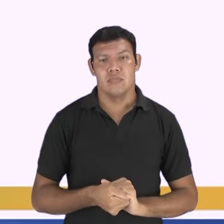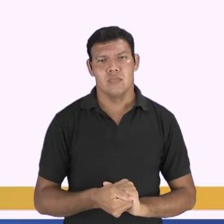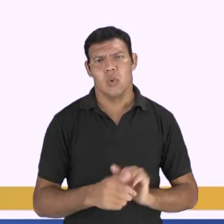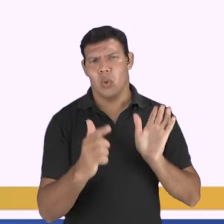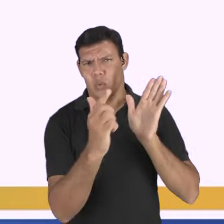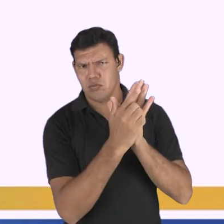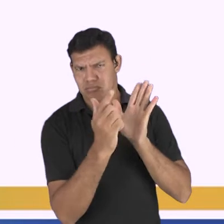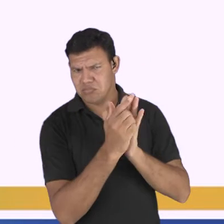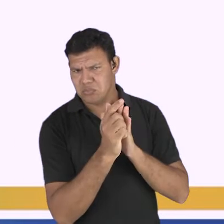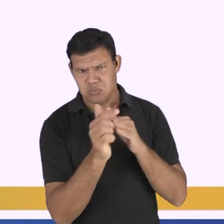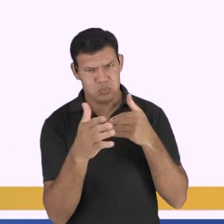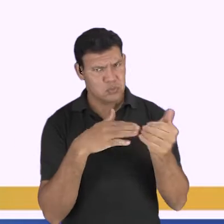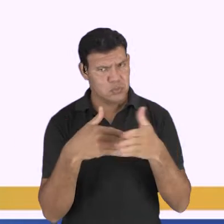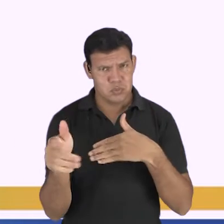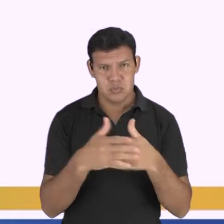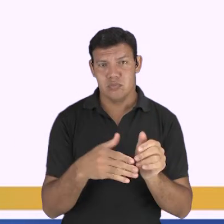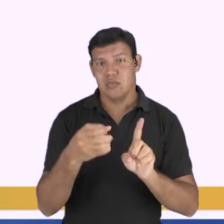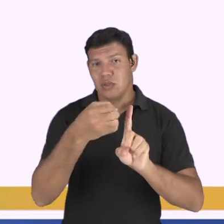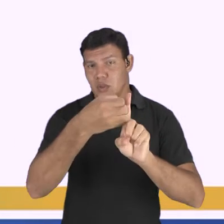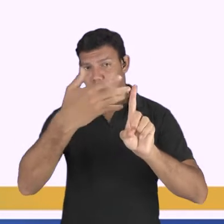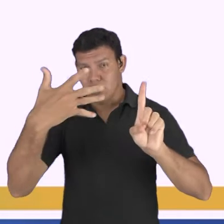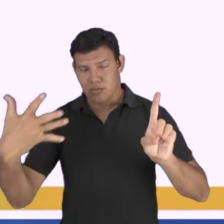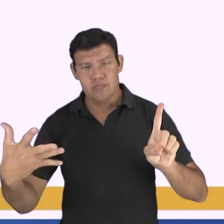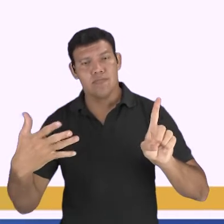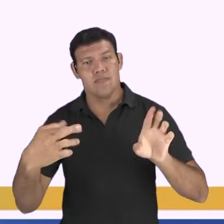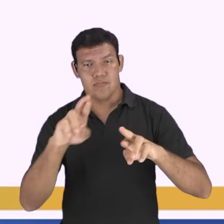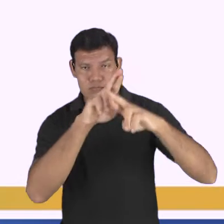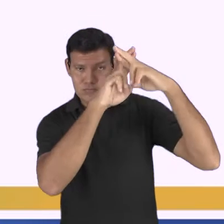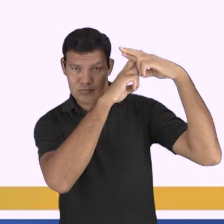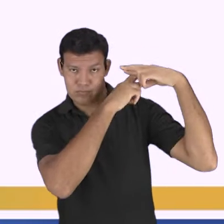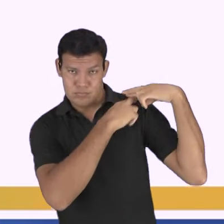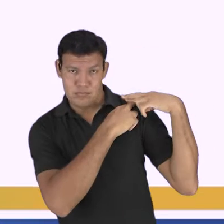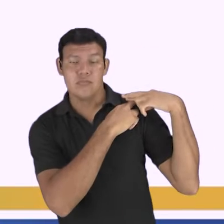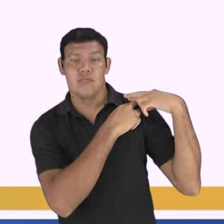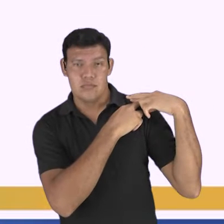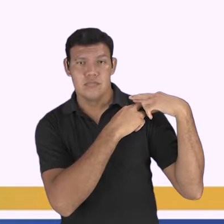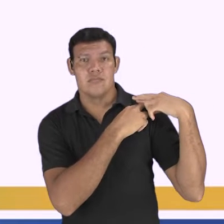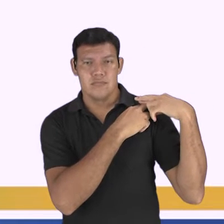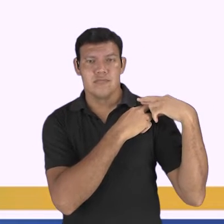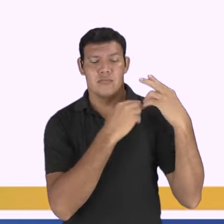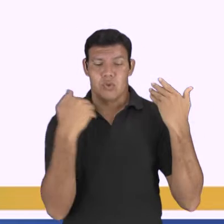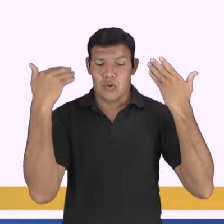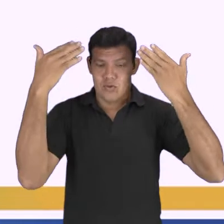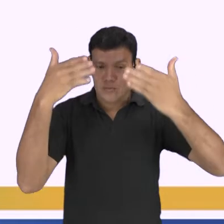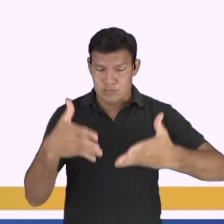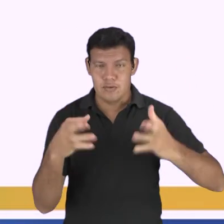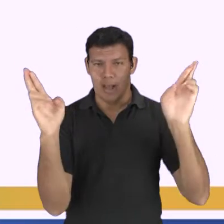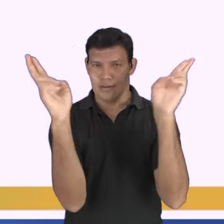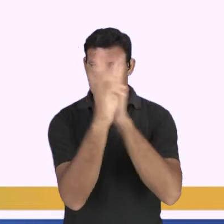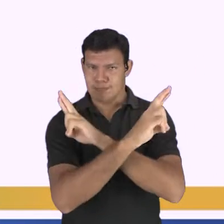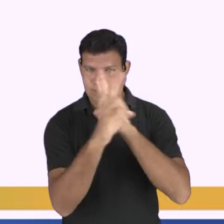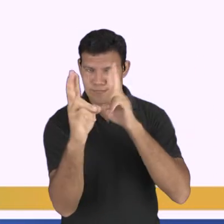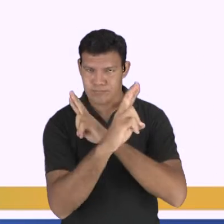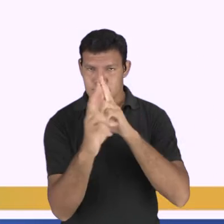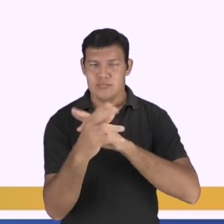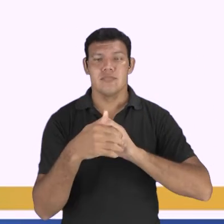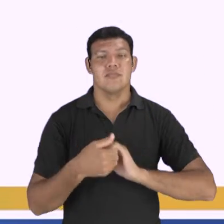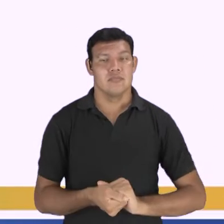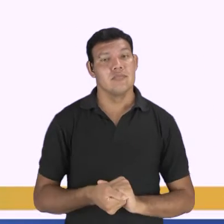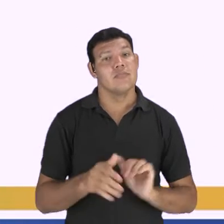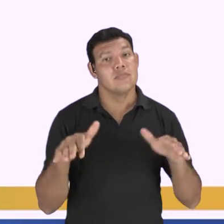o operador argumentativo será o responsável por evidenciar essa relação estabelecida.